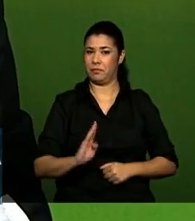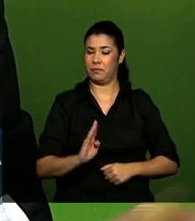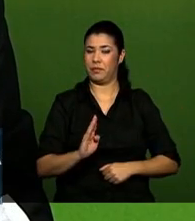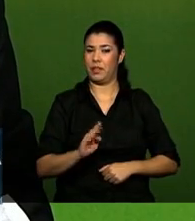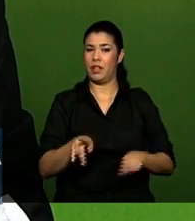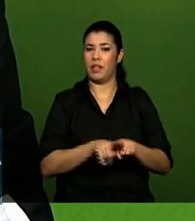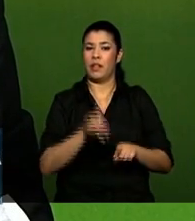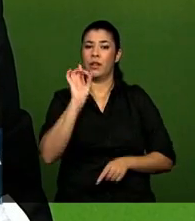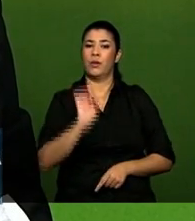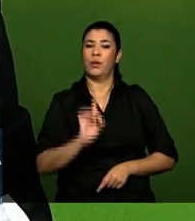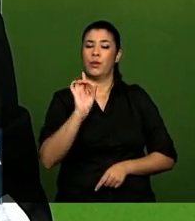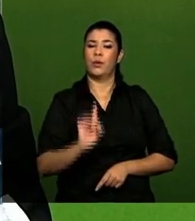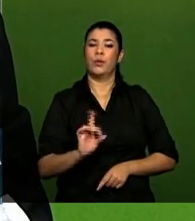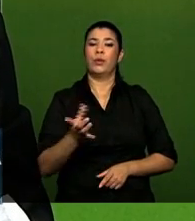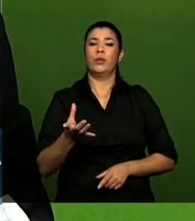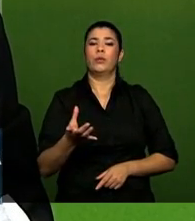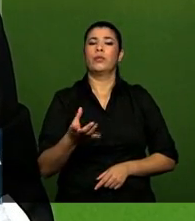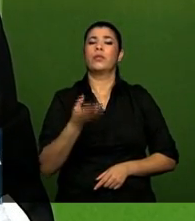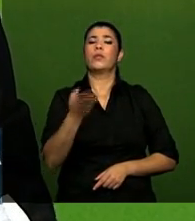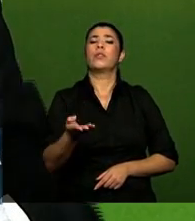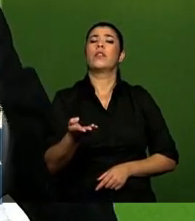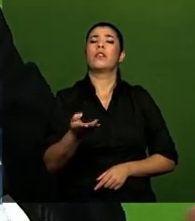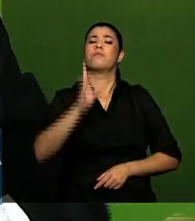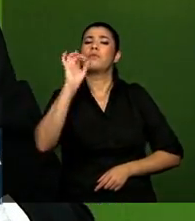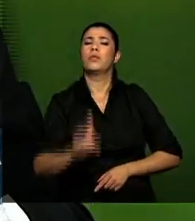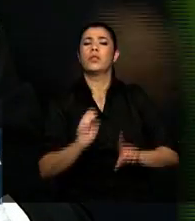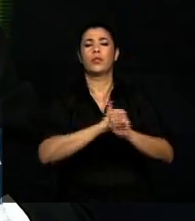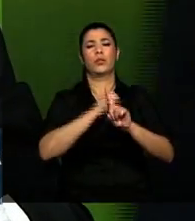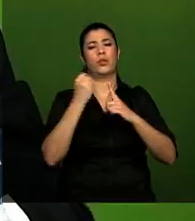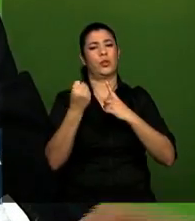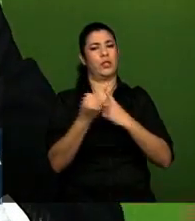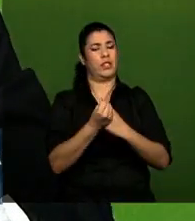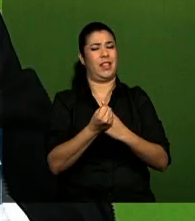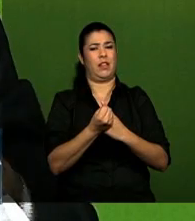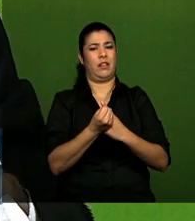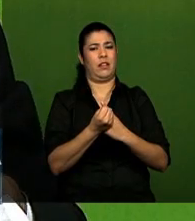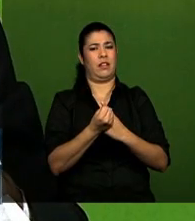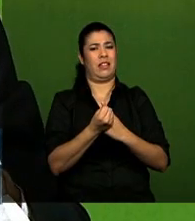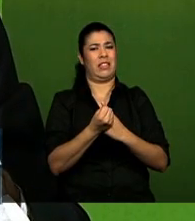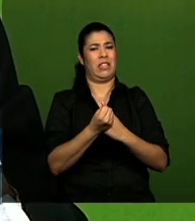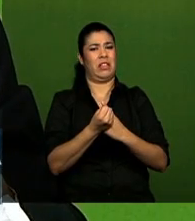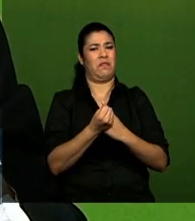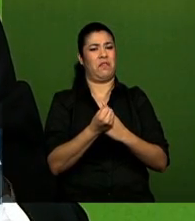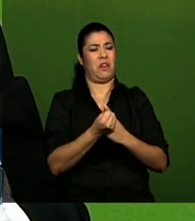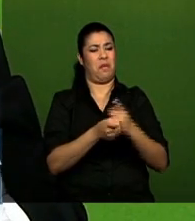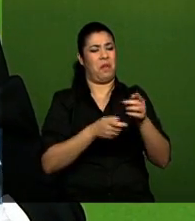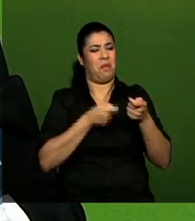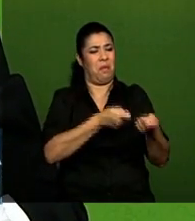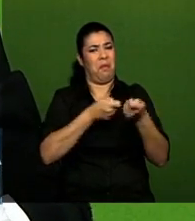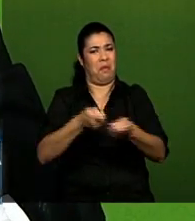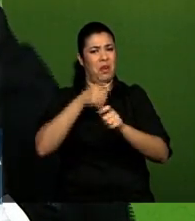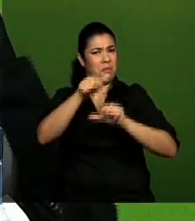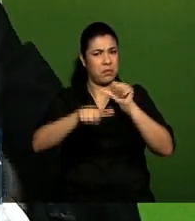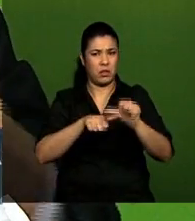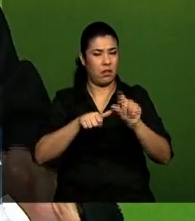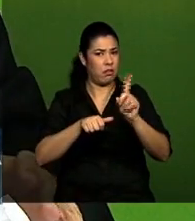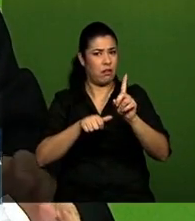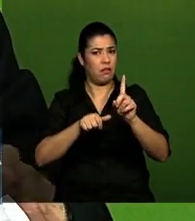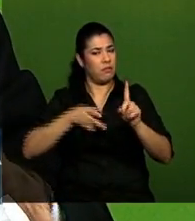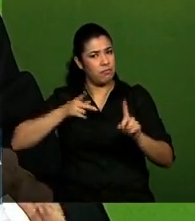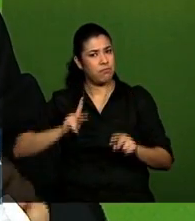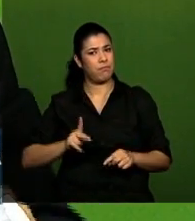sociais eh São eh intocados todos os direitos sociais e a presidente Dilma